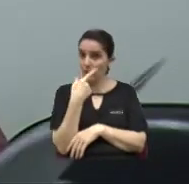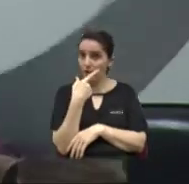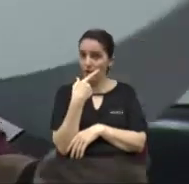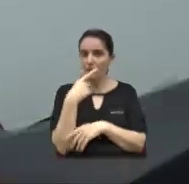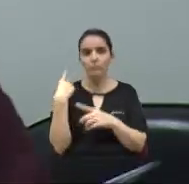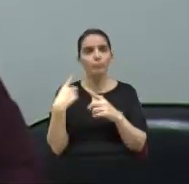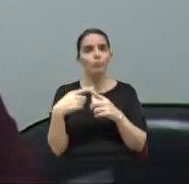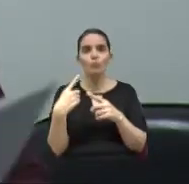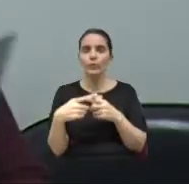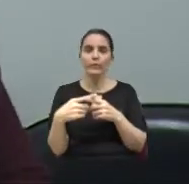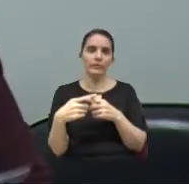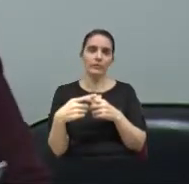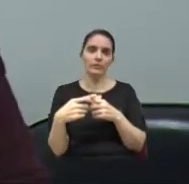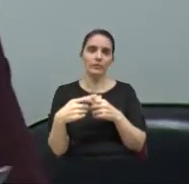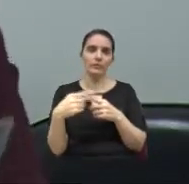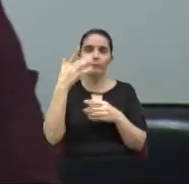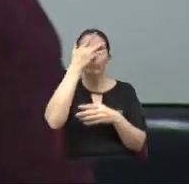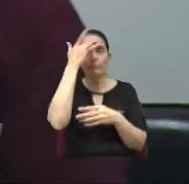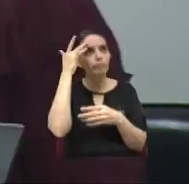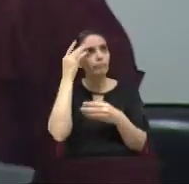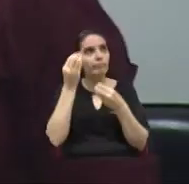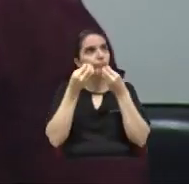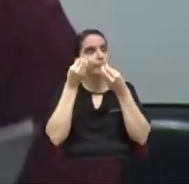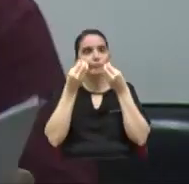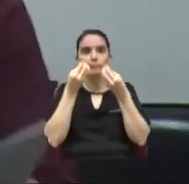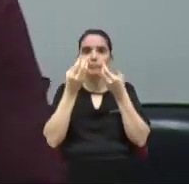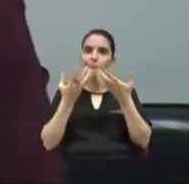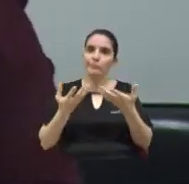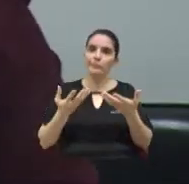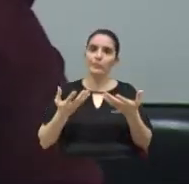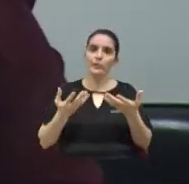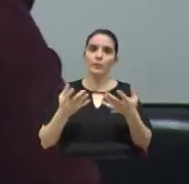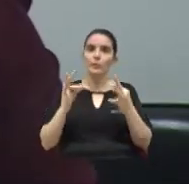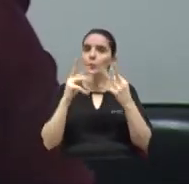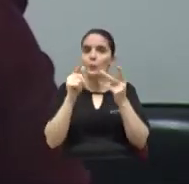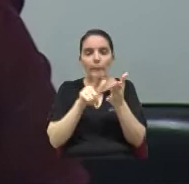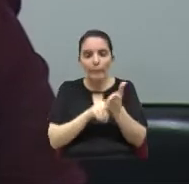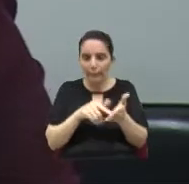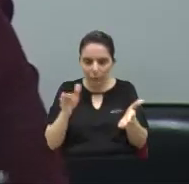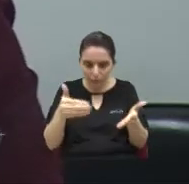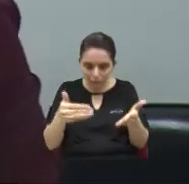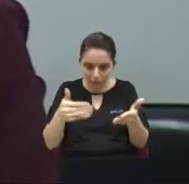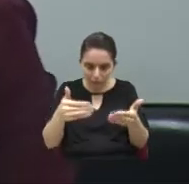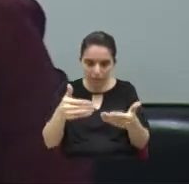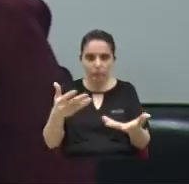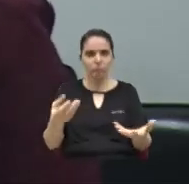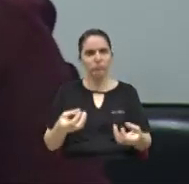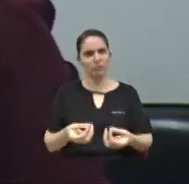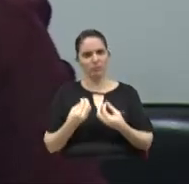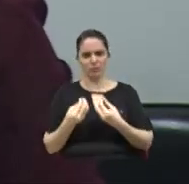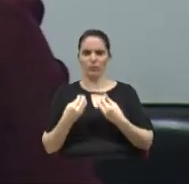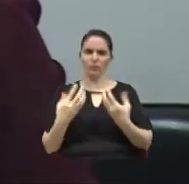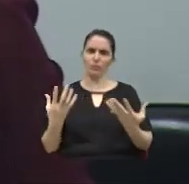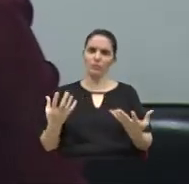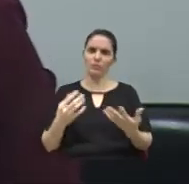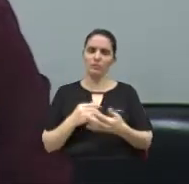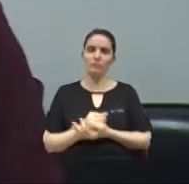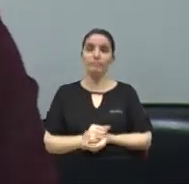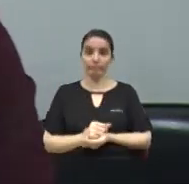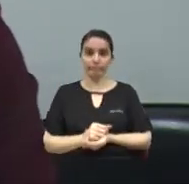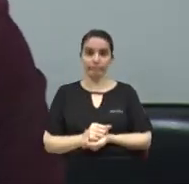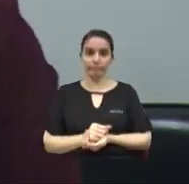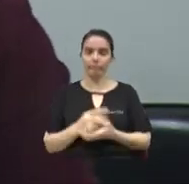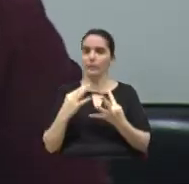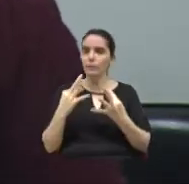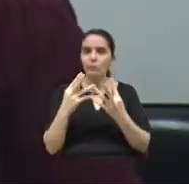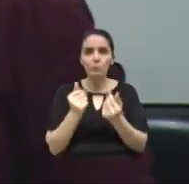pessoas, não dá para entender ainda, que não tem, é tudo no papel. É tudo no papel. Tudo